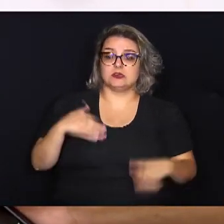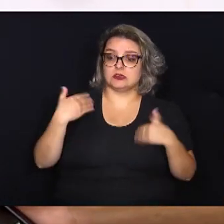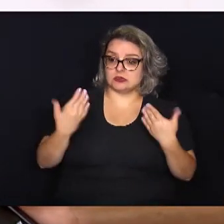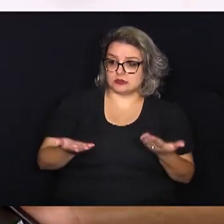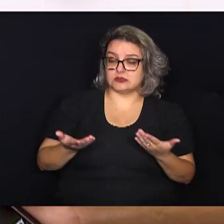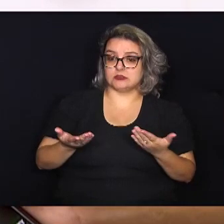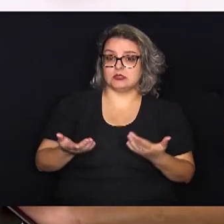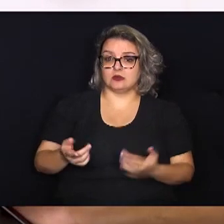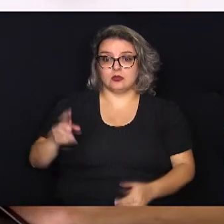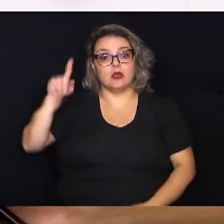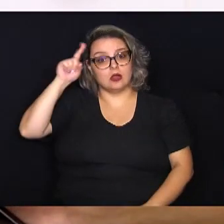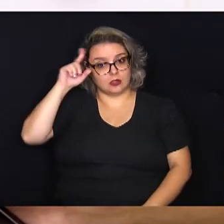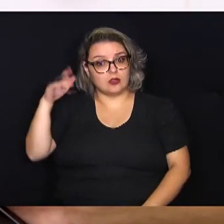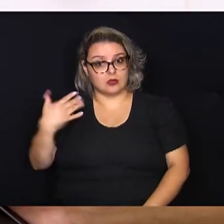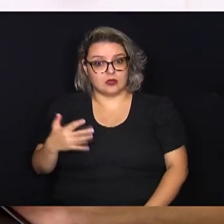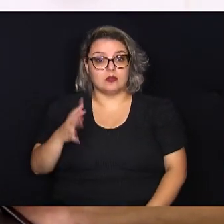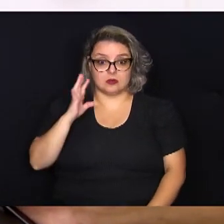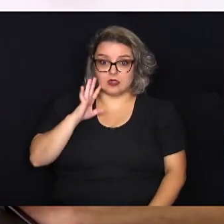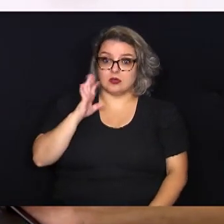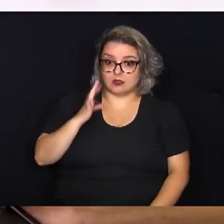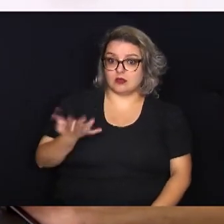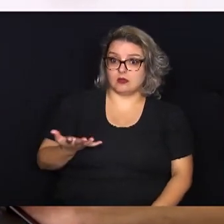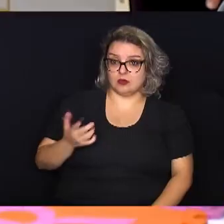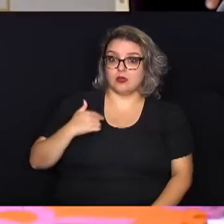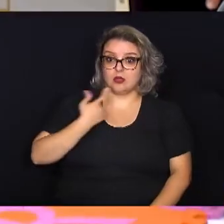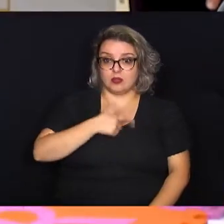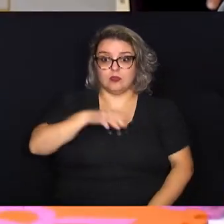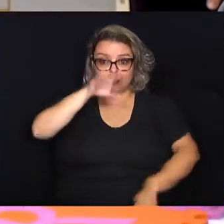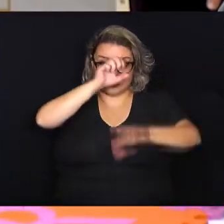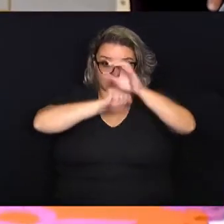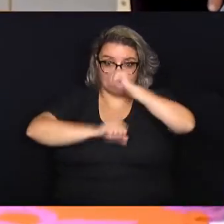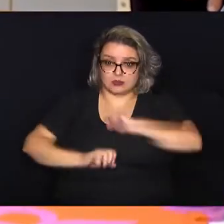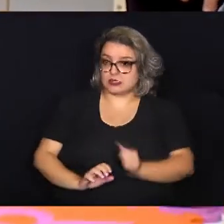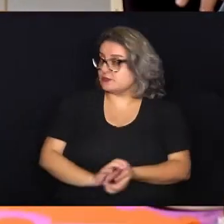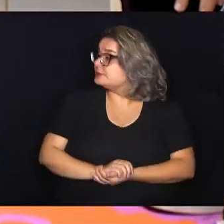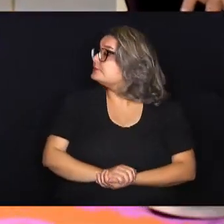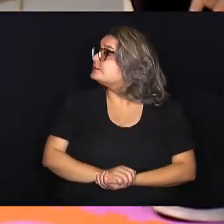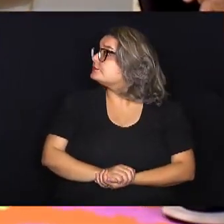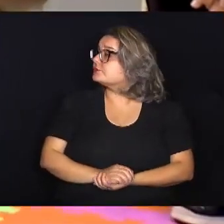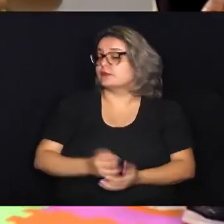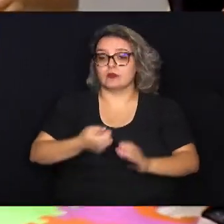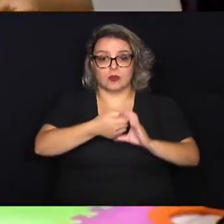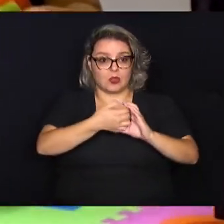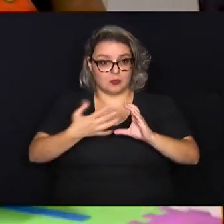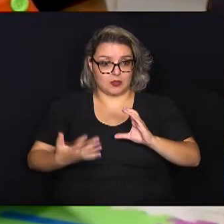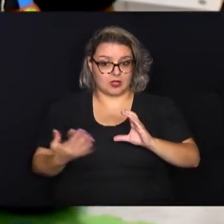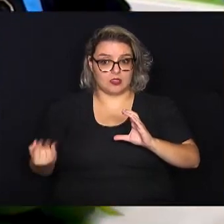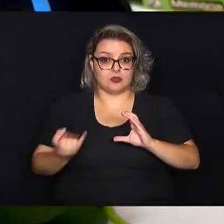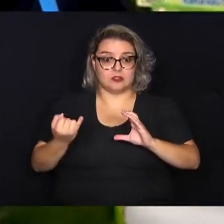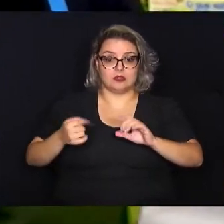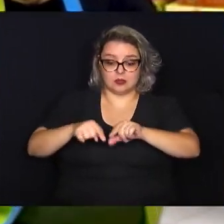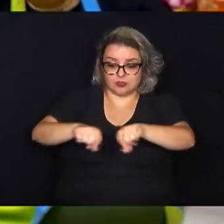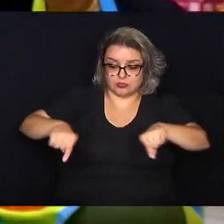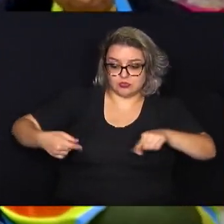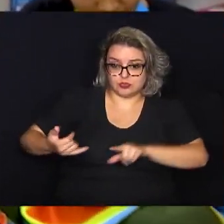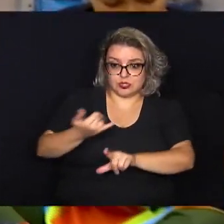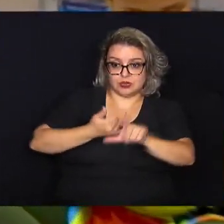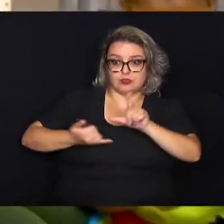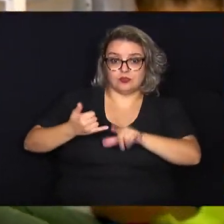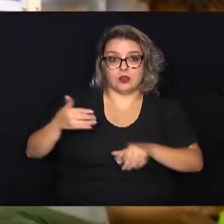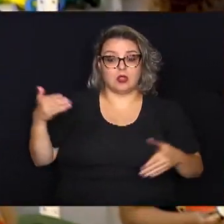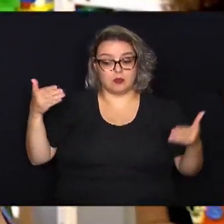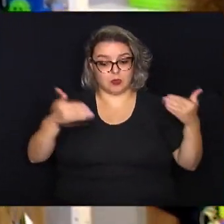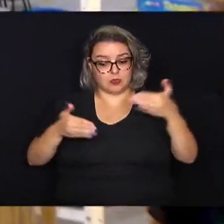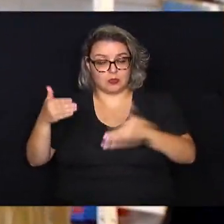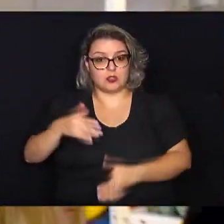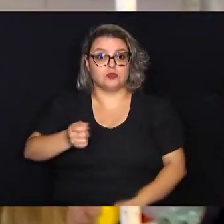uma rotina muito bacana assim, para o nosso aprendizado. Uma característica importante da brinquedoteca é a participação ativa dos